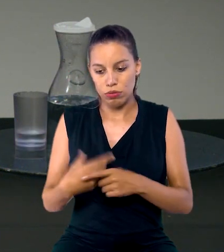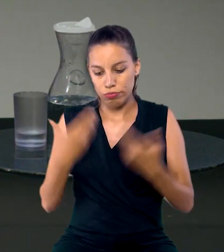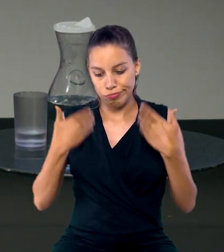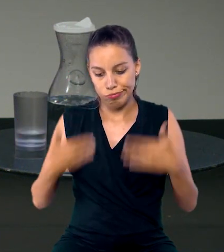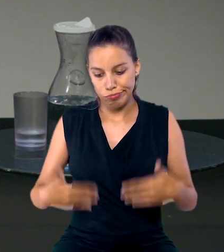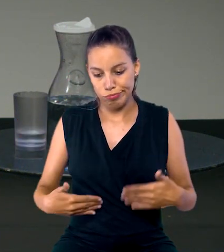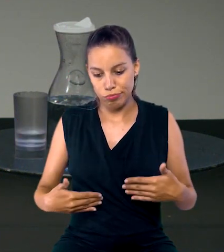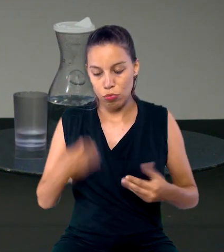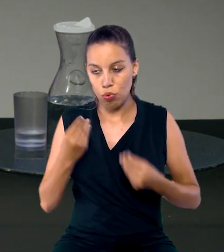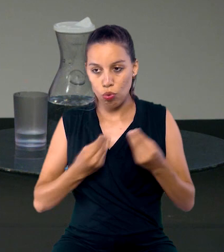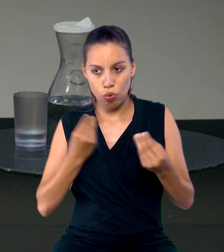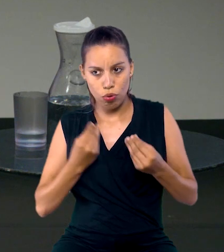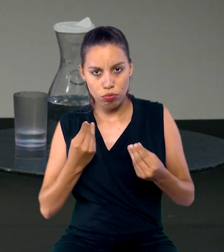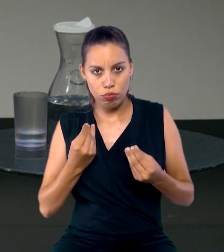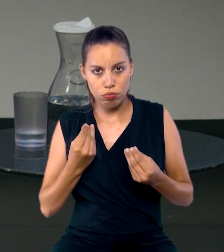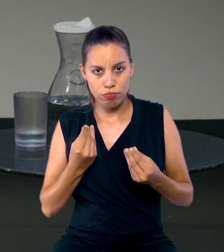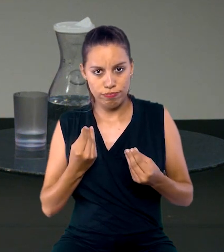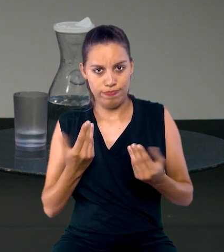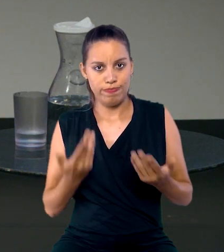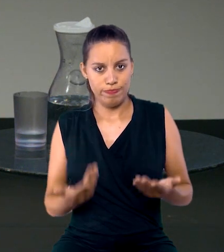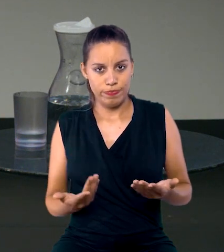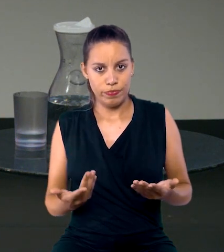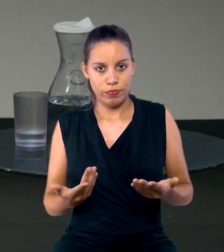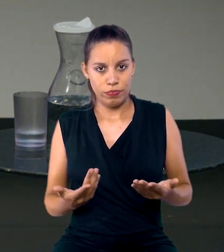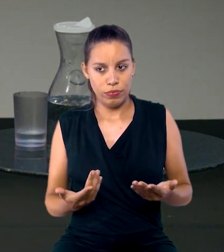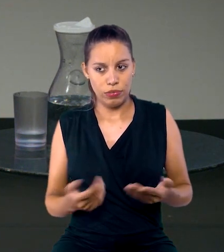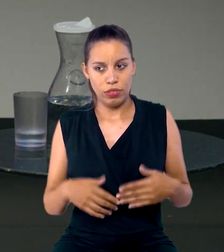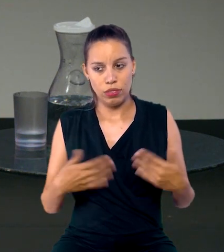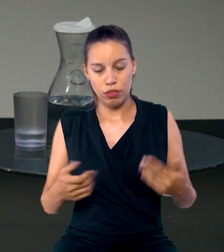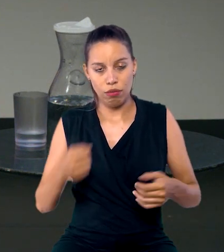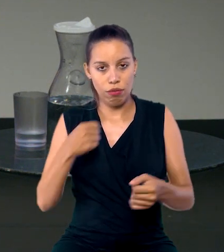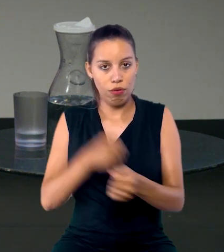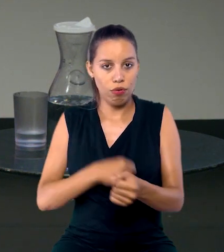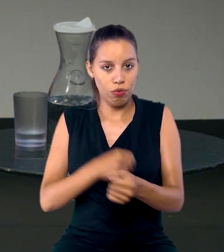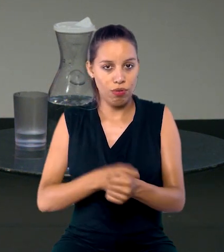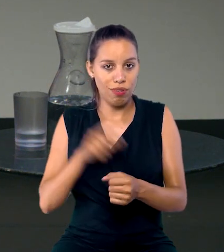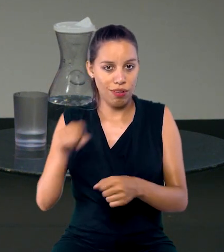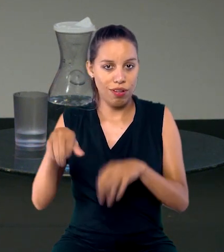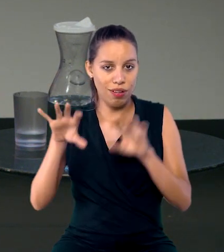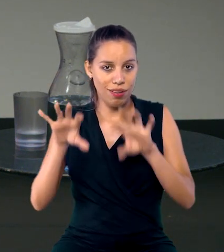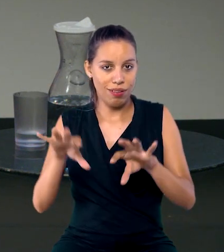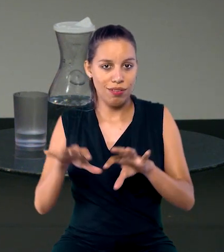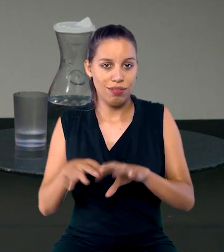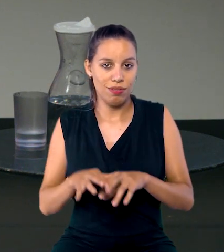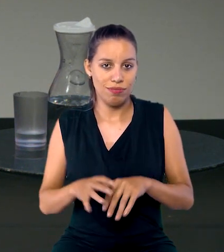estar, de como eu estou, muda. E uma das coisas que eu entendi é sobre a luta.